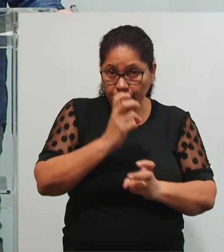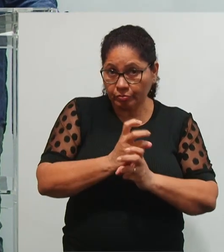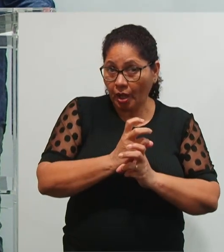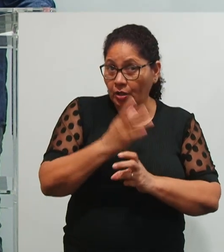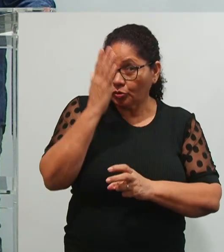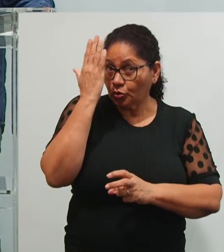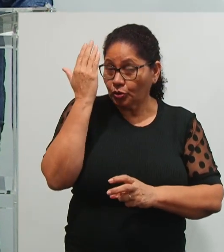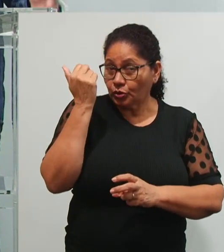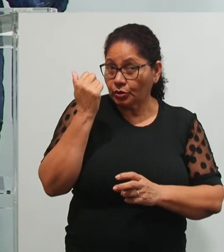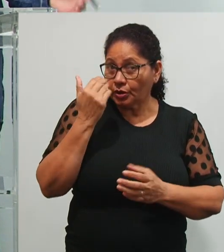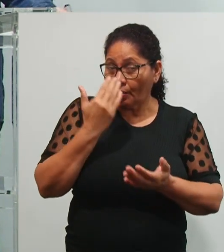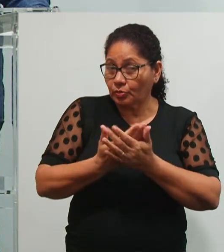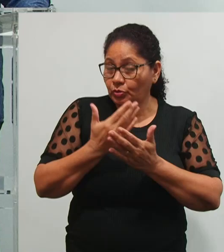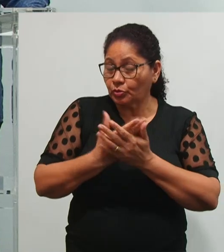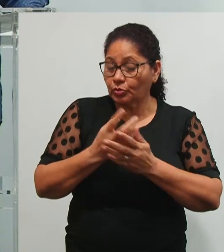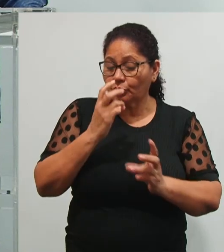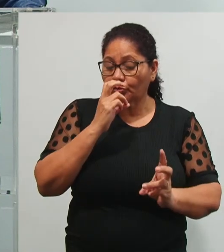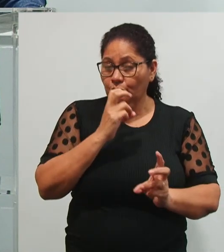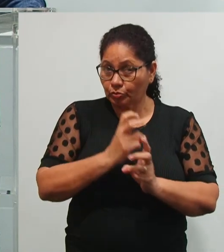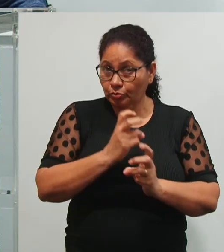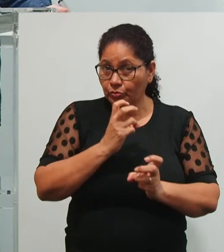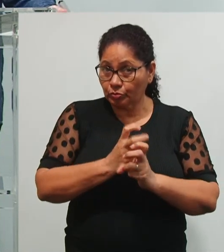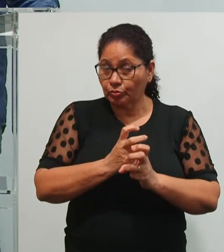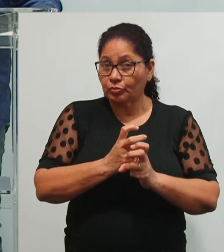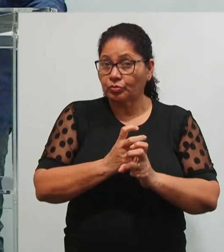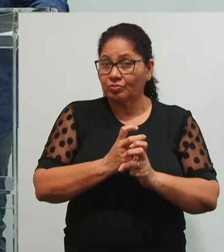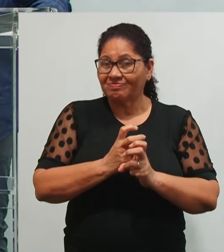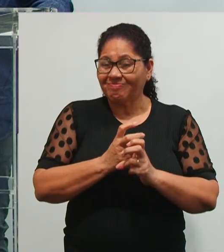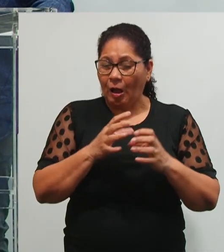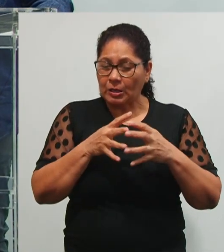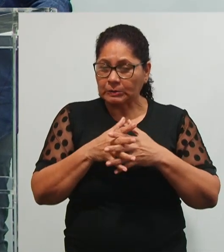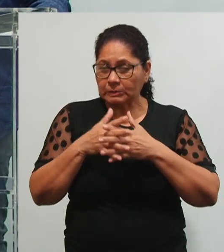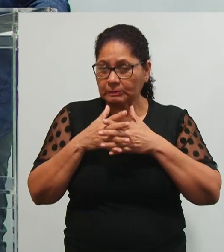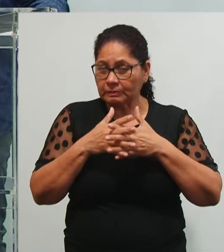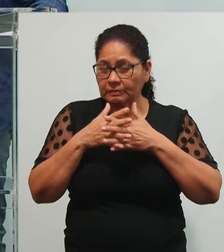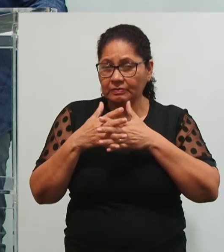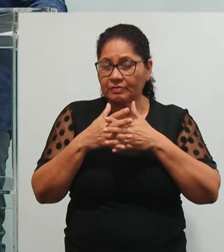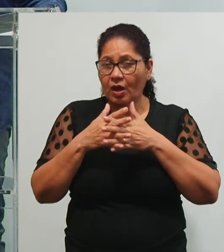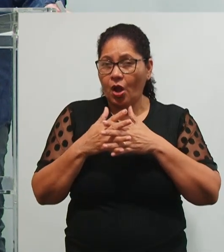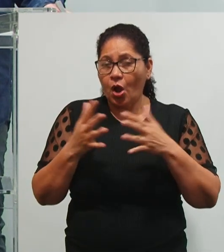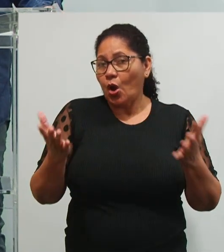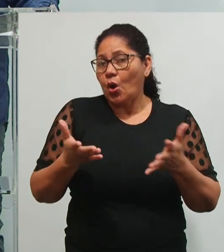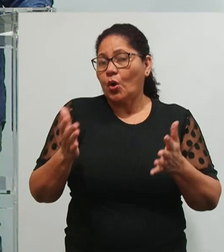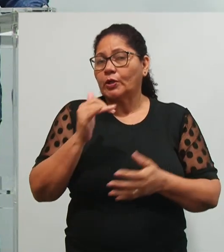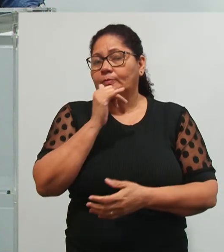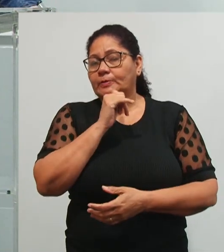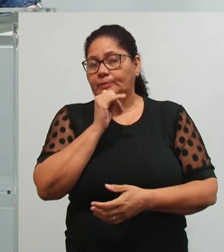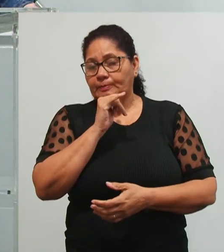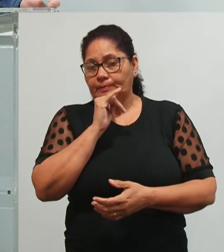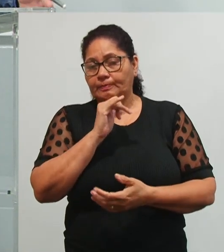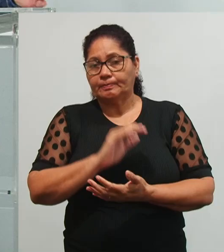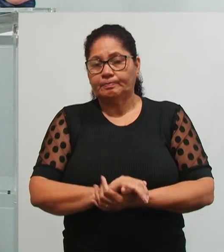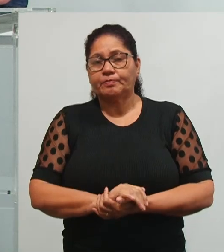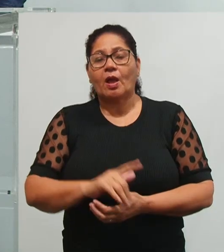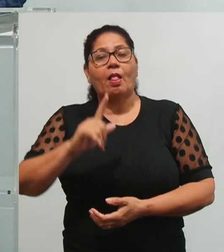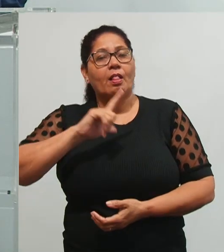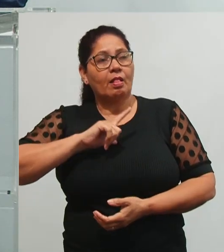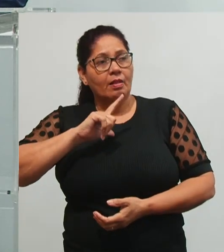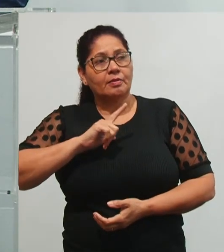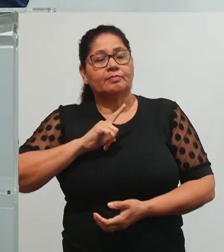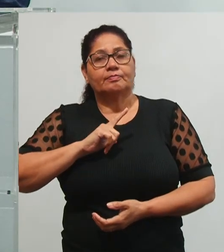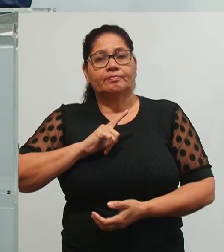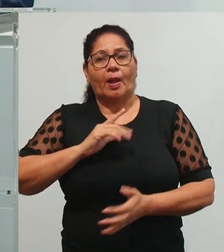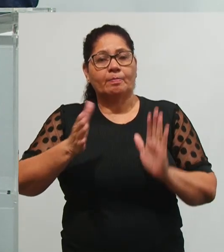gente sabe que estudar engenharia é um pouco complexo, né? Mas hoje, por exemplo, nós já